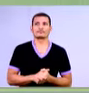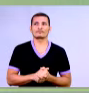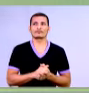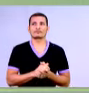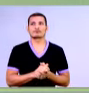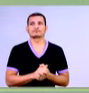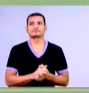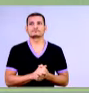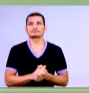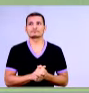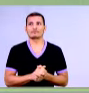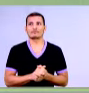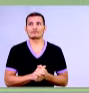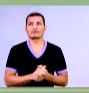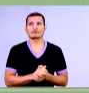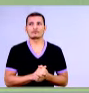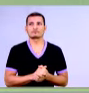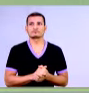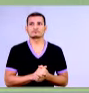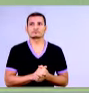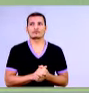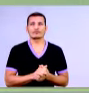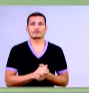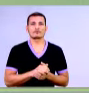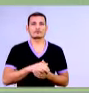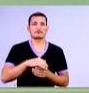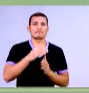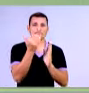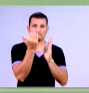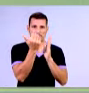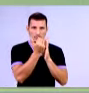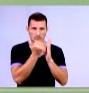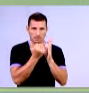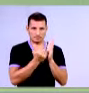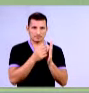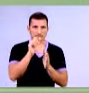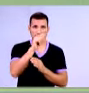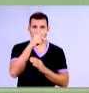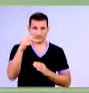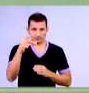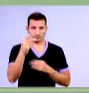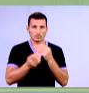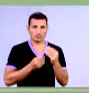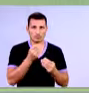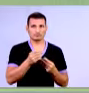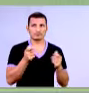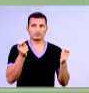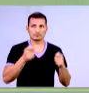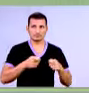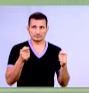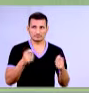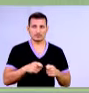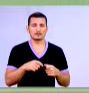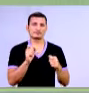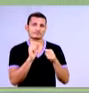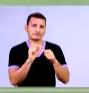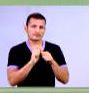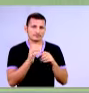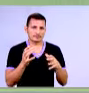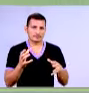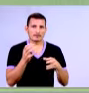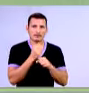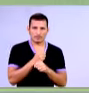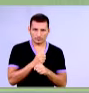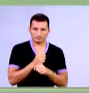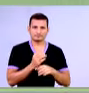Integração com programas aplicativos. Então, possibilidade de execução de cálculos,